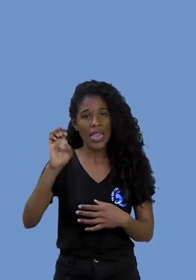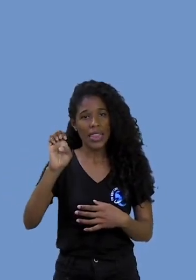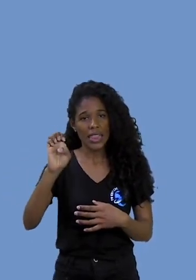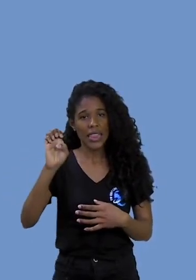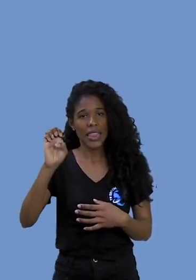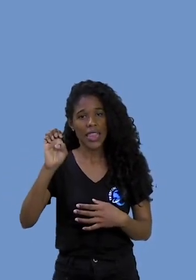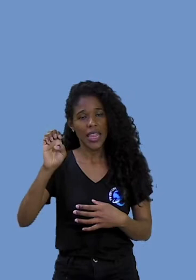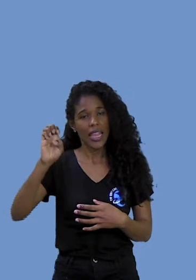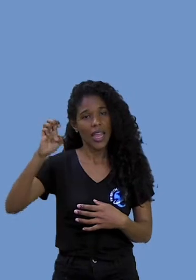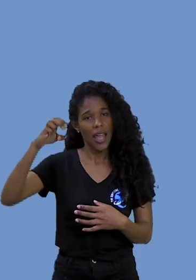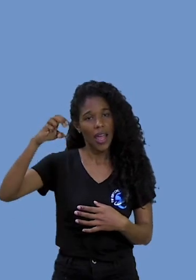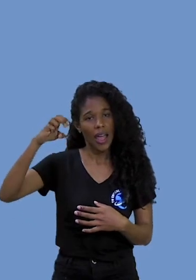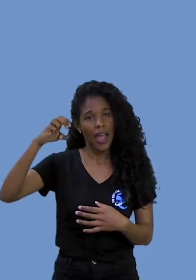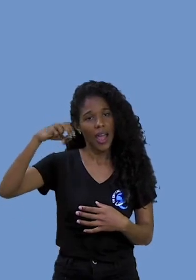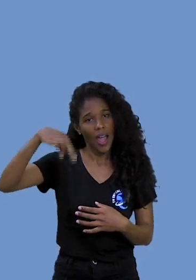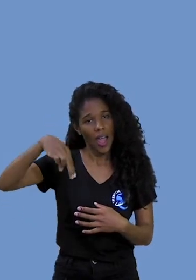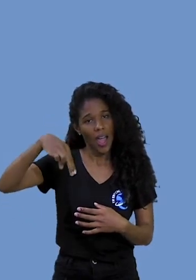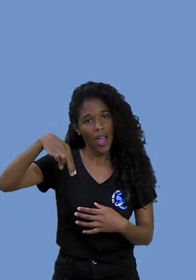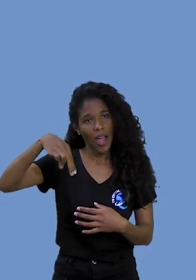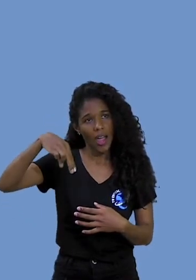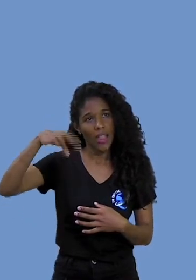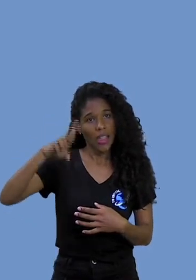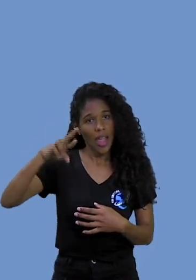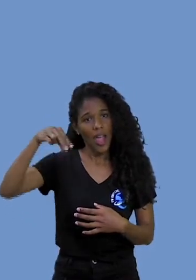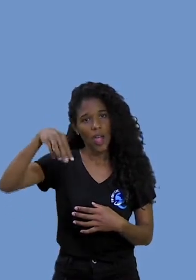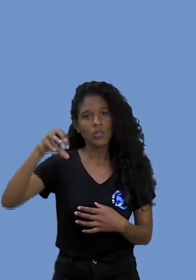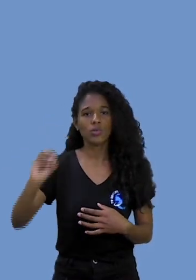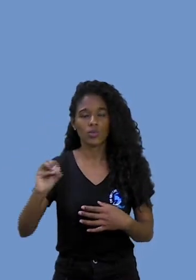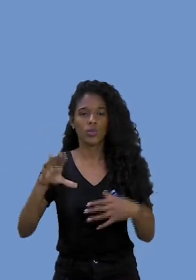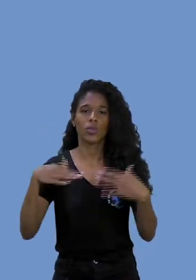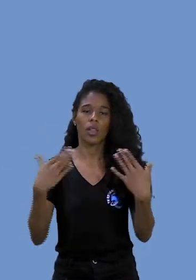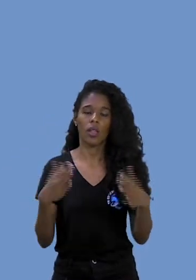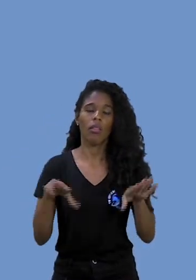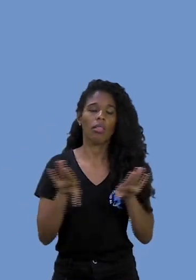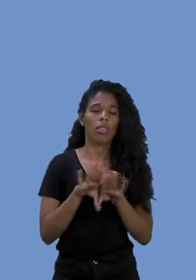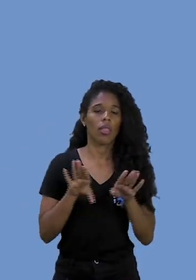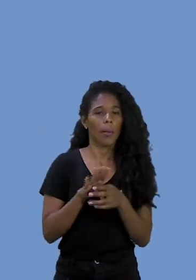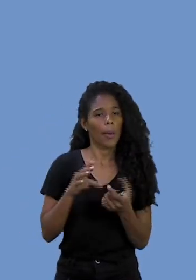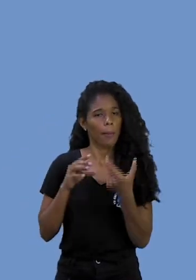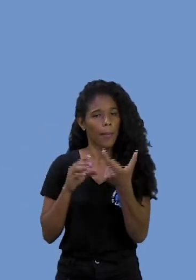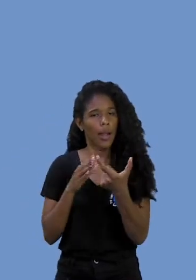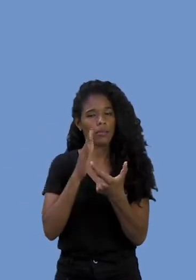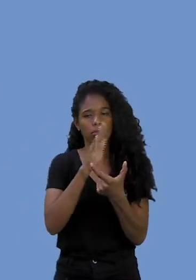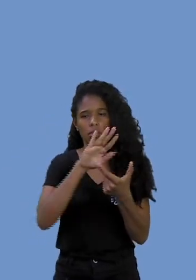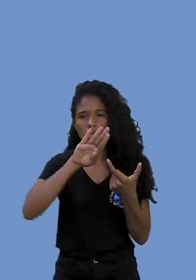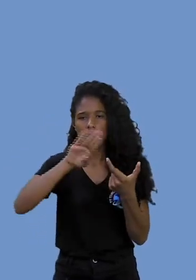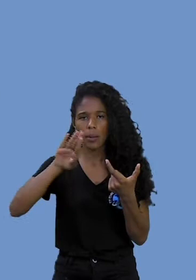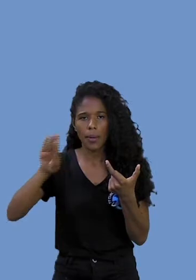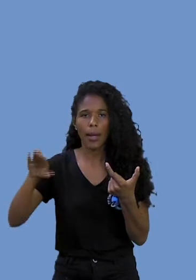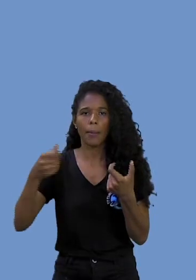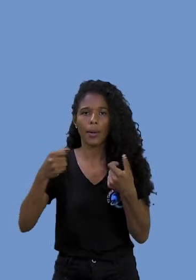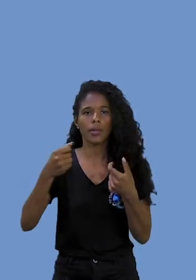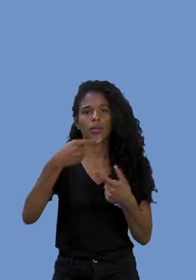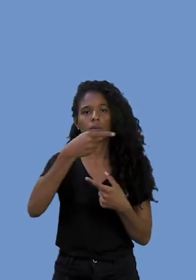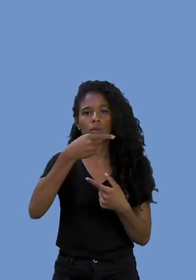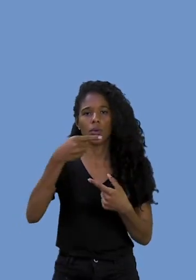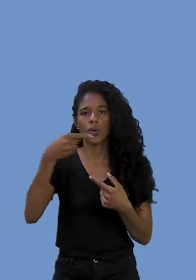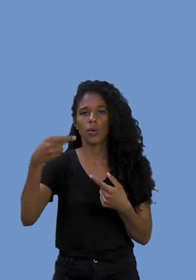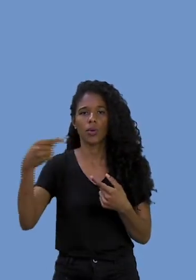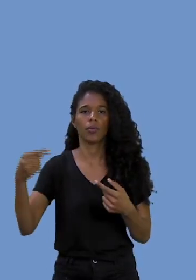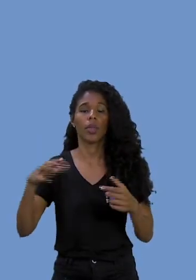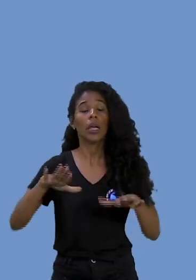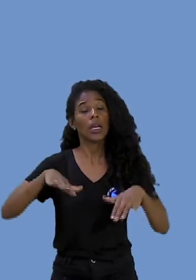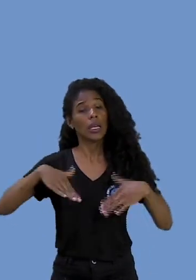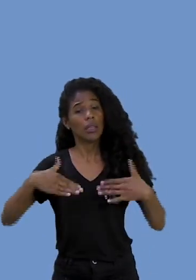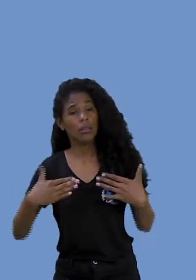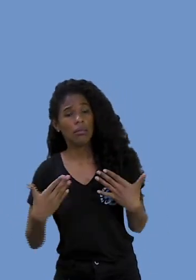verbo, também vai aparecer. Ou se eu quero separar também as sílabas, tá certo? E aí, quando então que